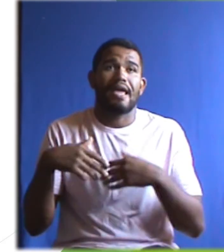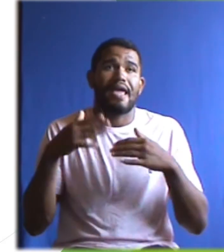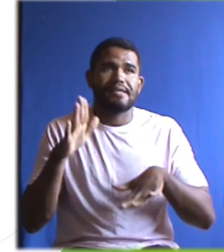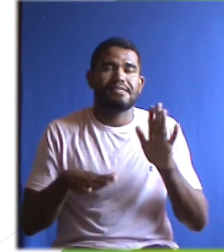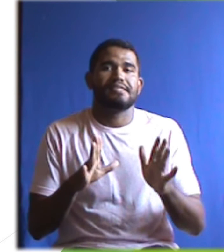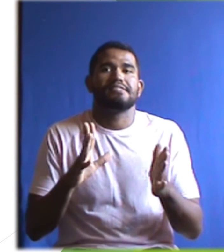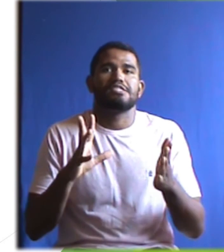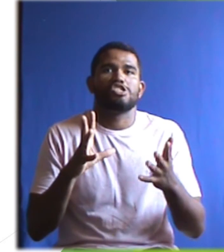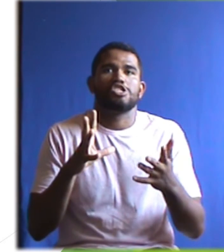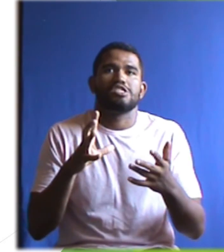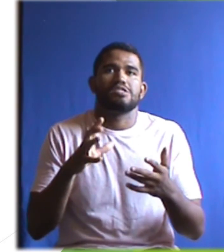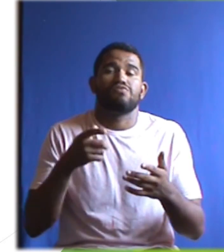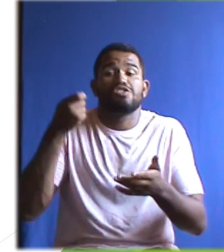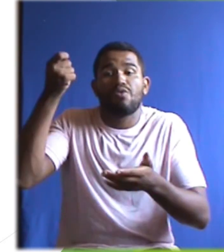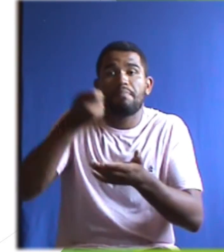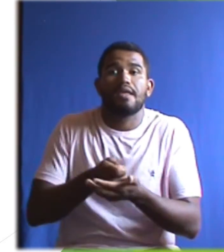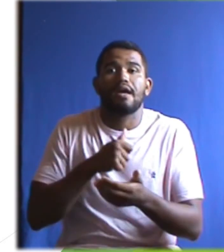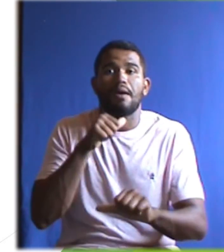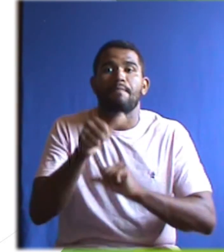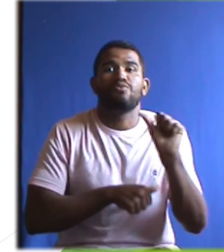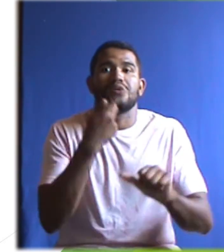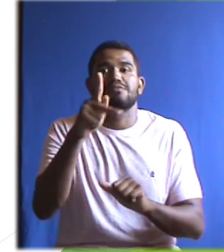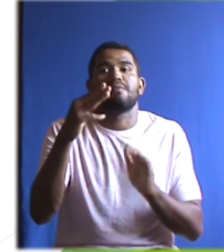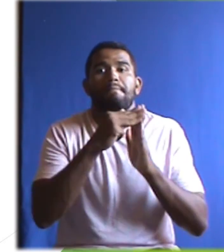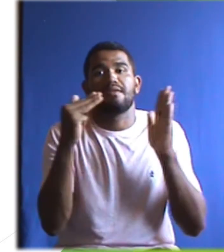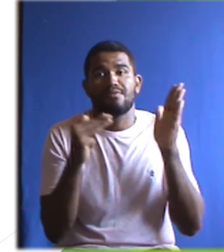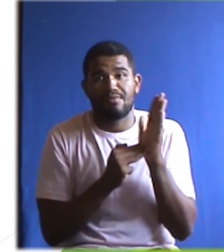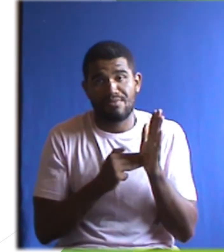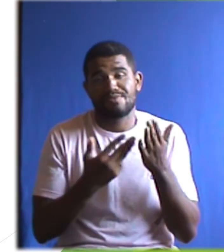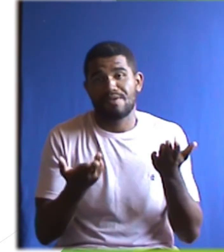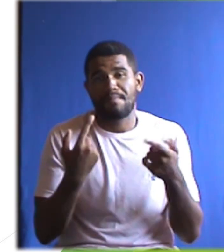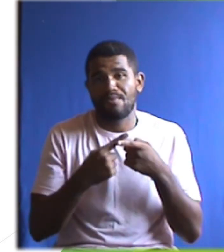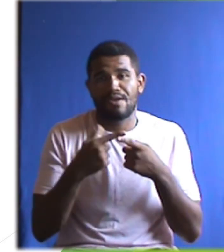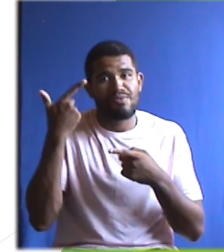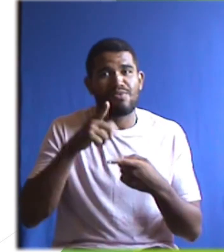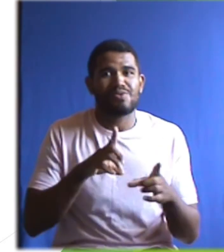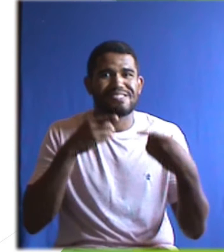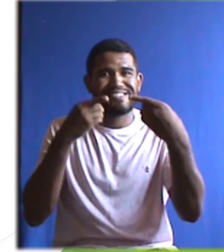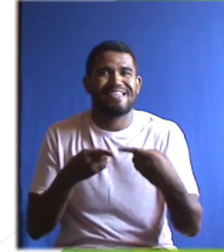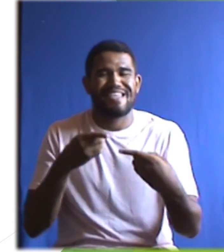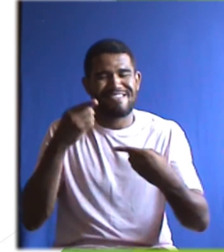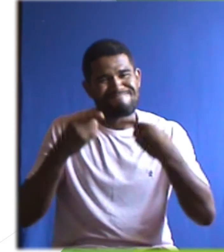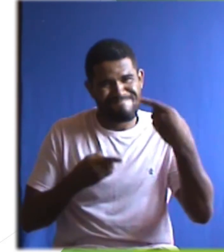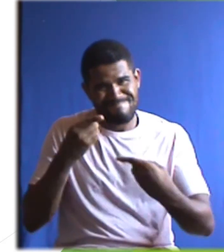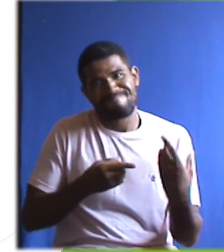e aí você acabe sendo obrigado ou forçado a incorporar-se a essa outra forma.